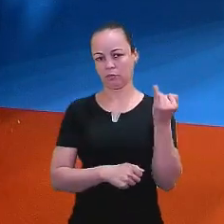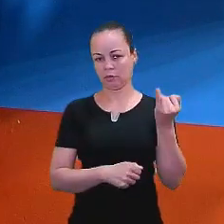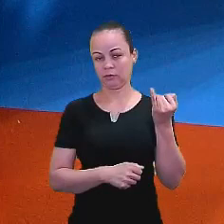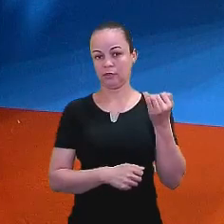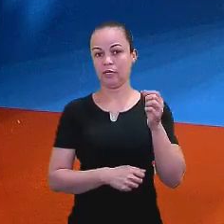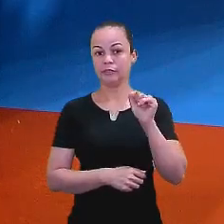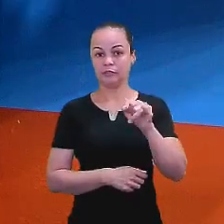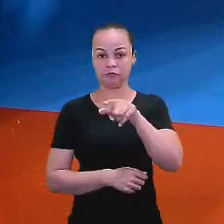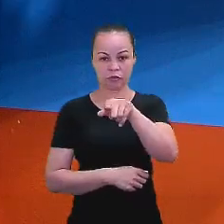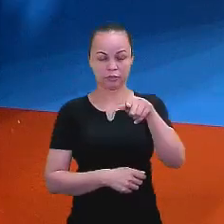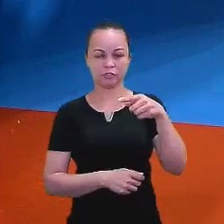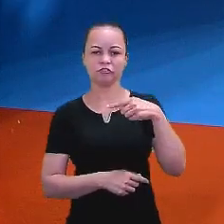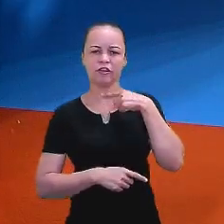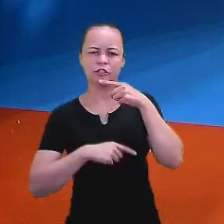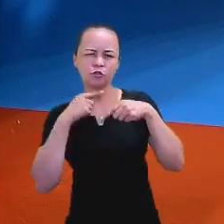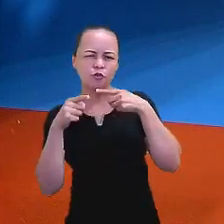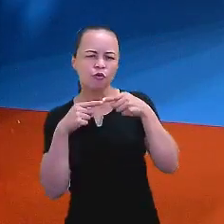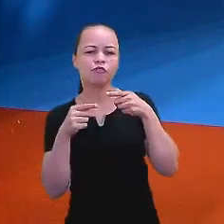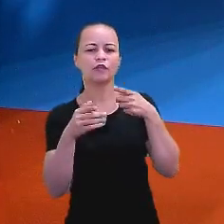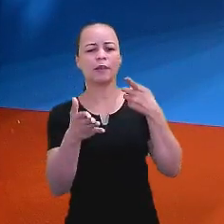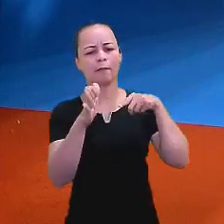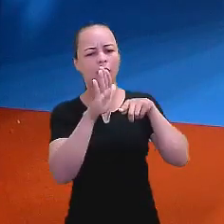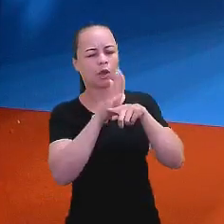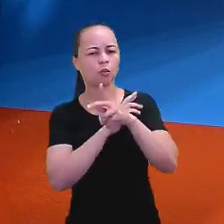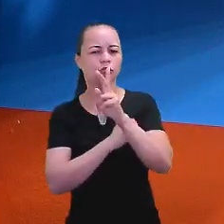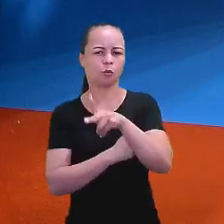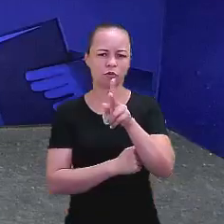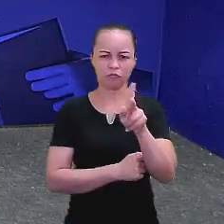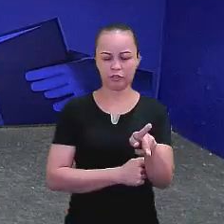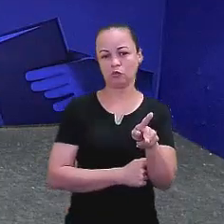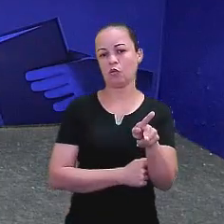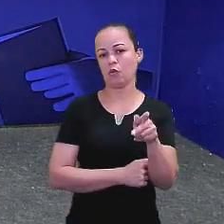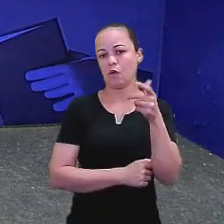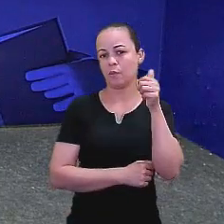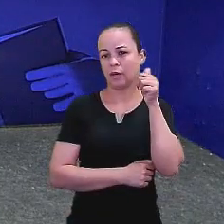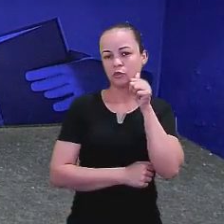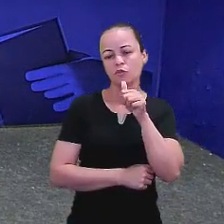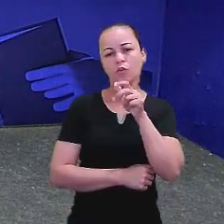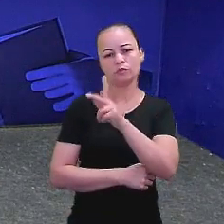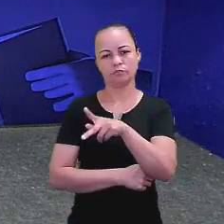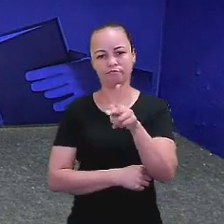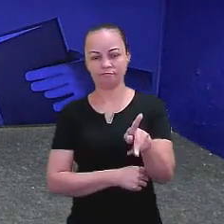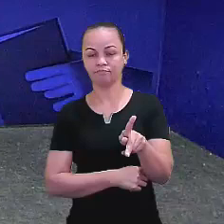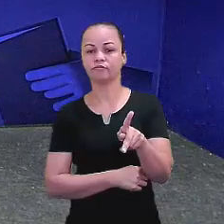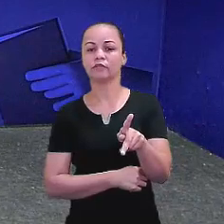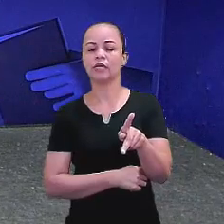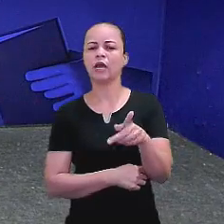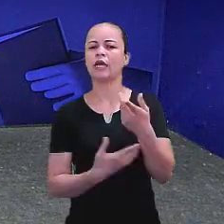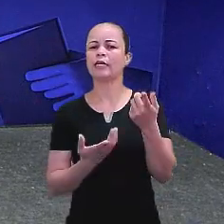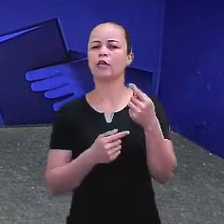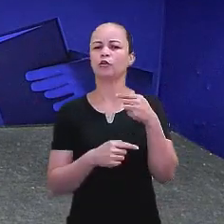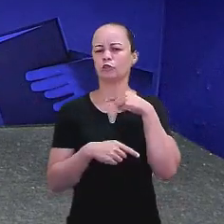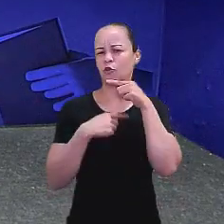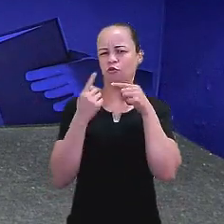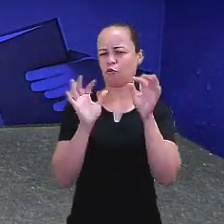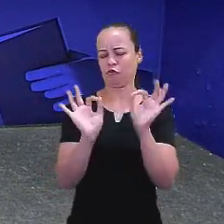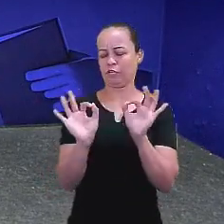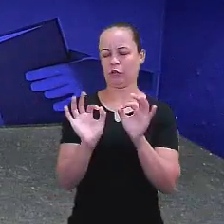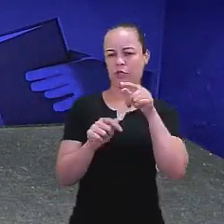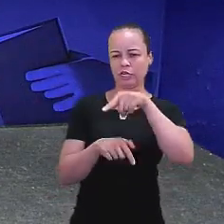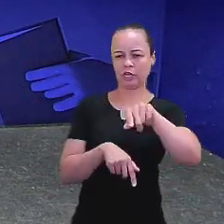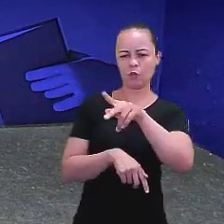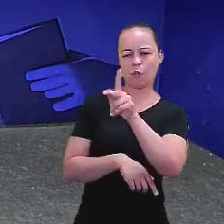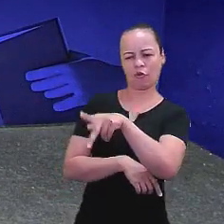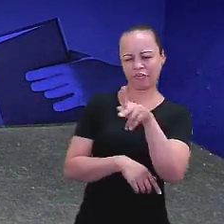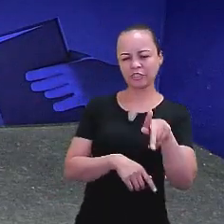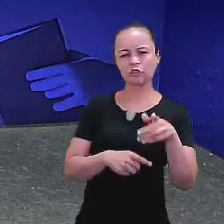alguma dúvida, leve essa dúvida para o teu professor, tá certo? Para a tua professora, que eu não tenho dúvida nenhuma que eles vão ter a